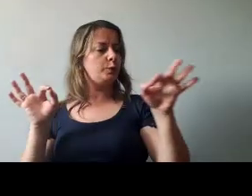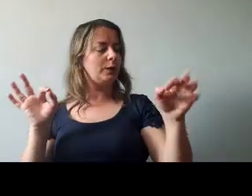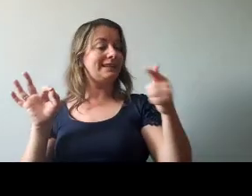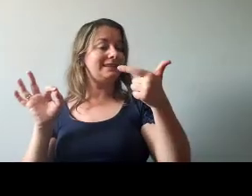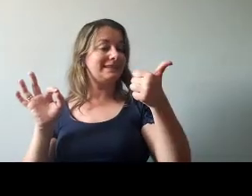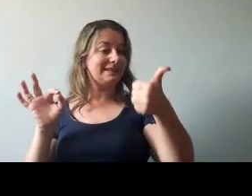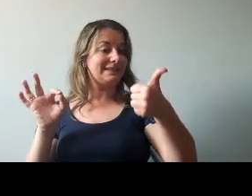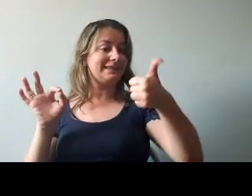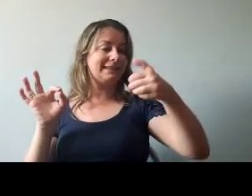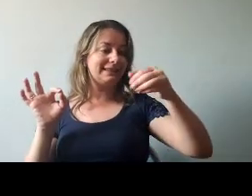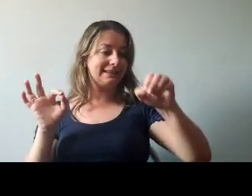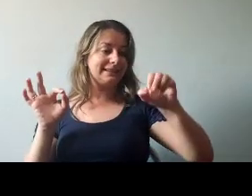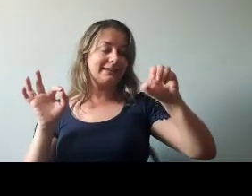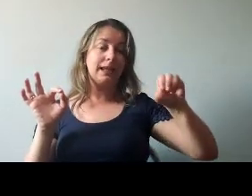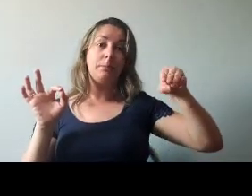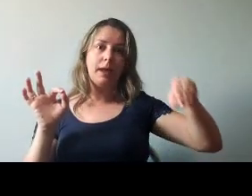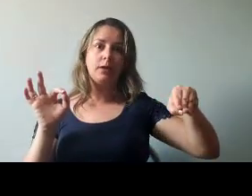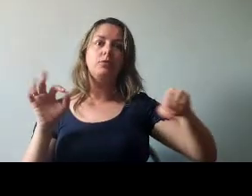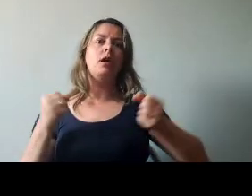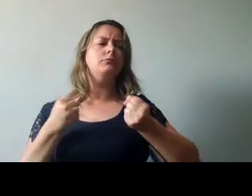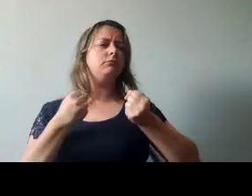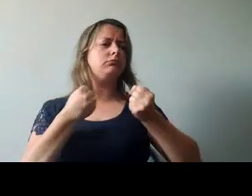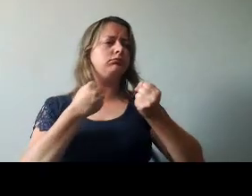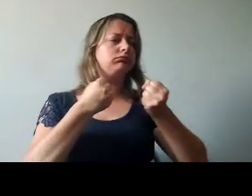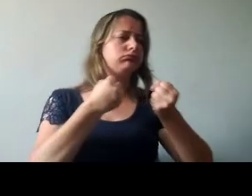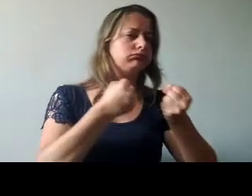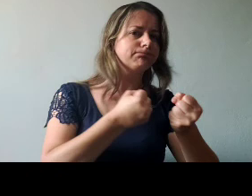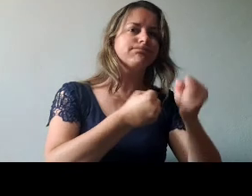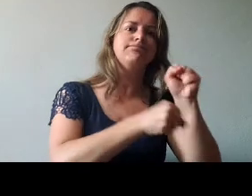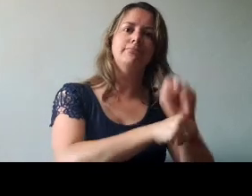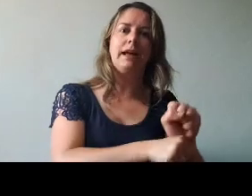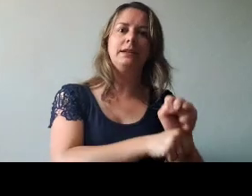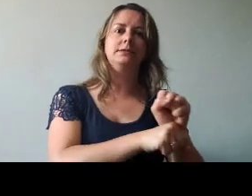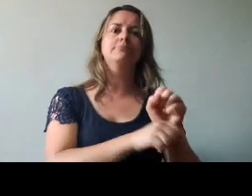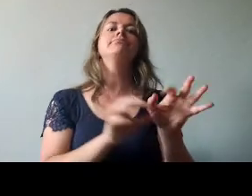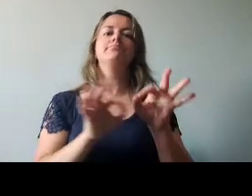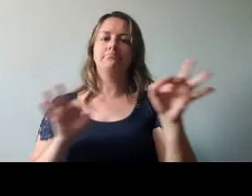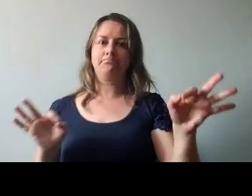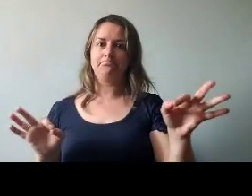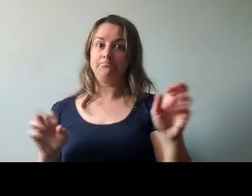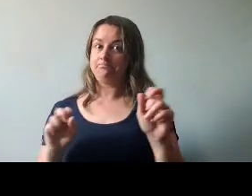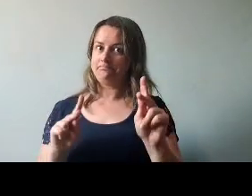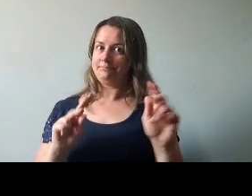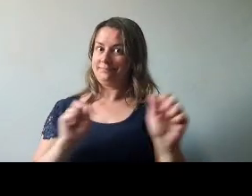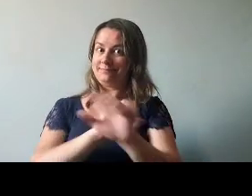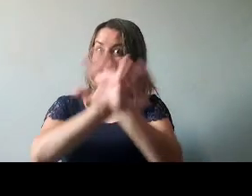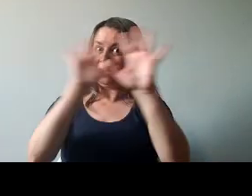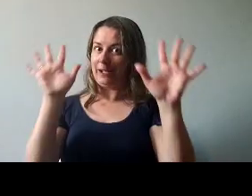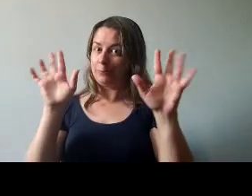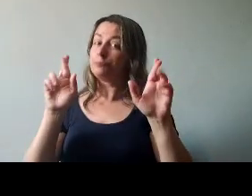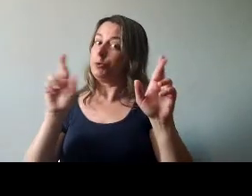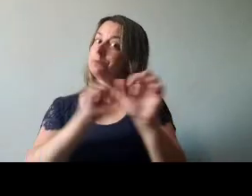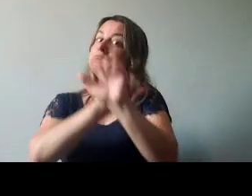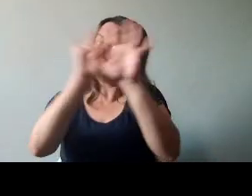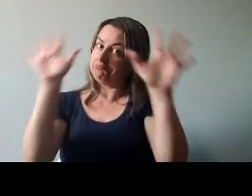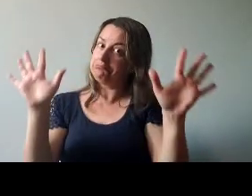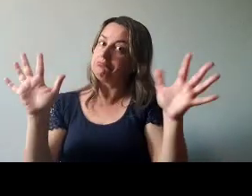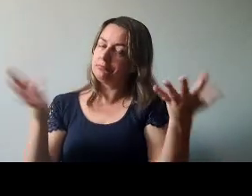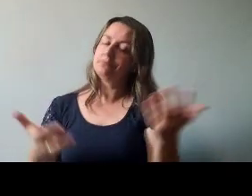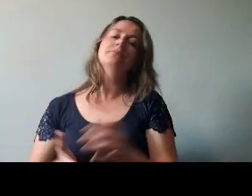totalmente. Beleza? Espero que tenha ficado claro isso aí, que essa matéria estamos finalizando,